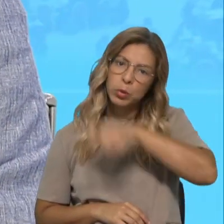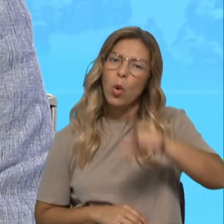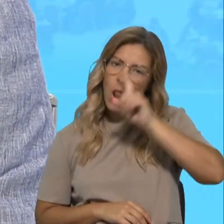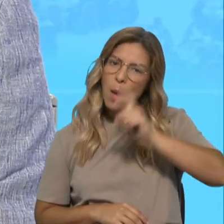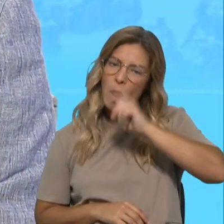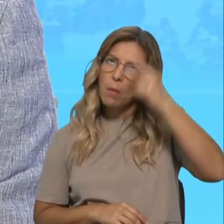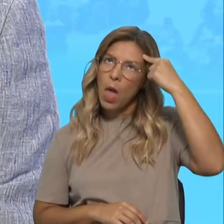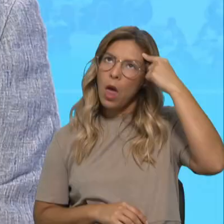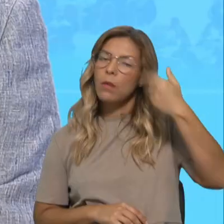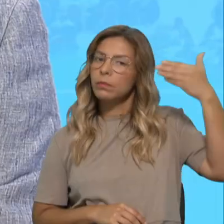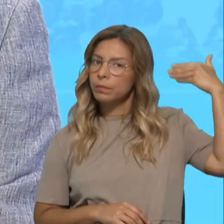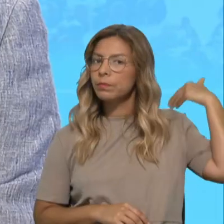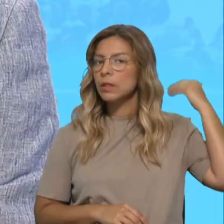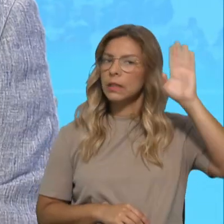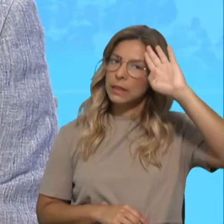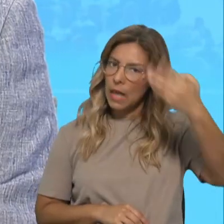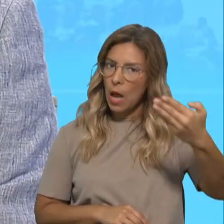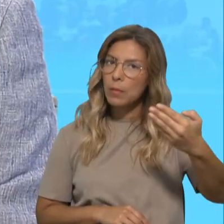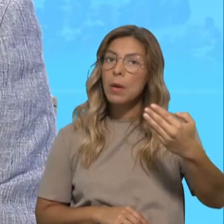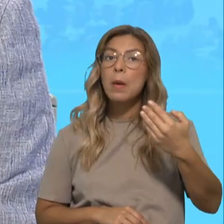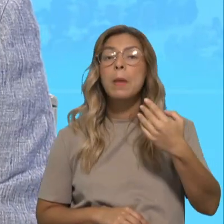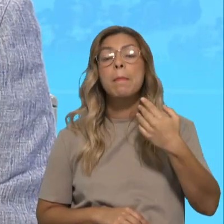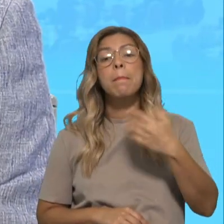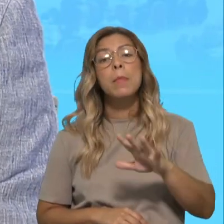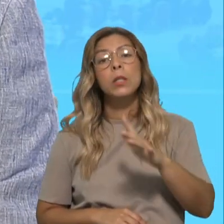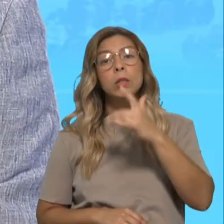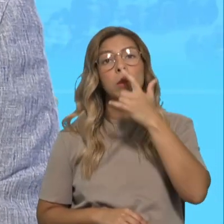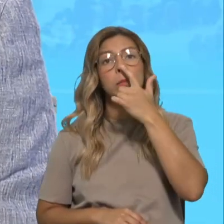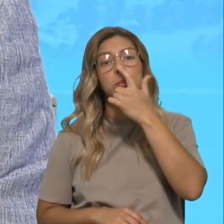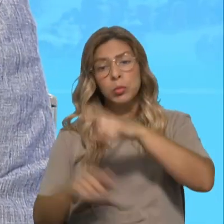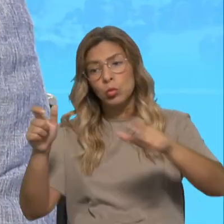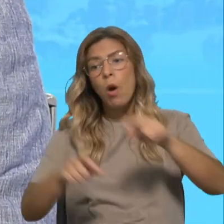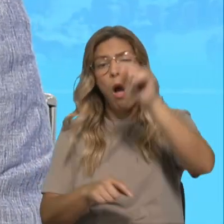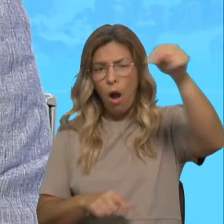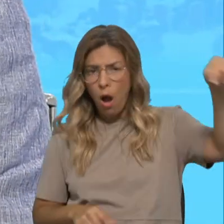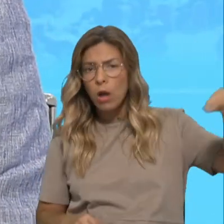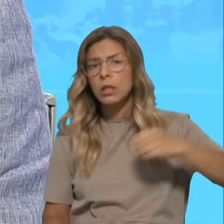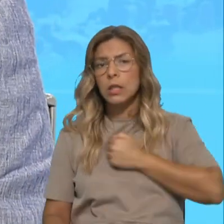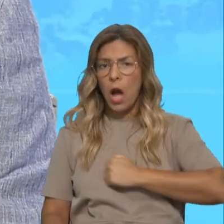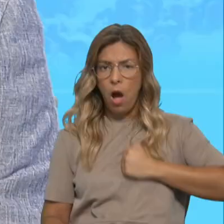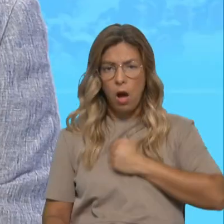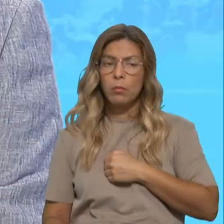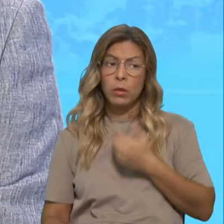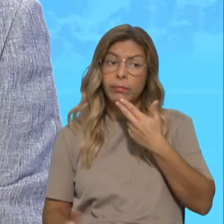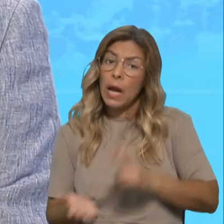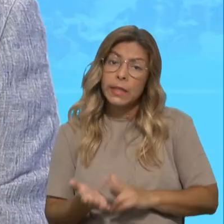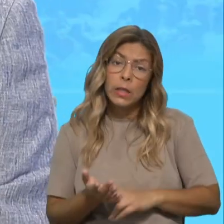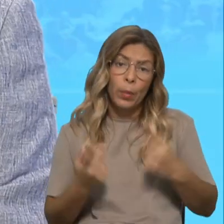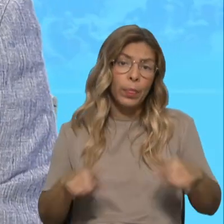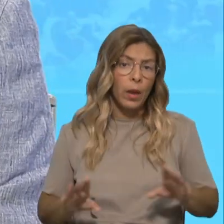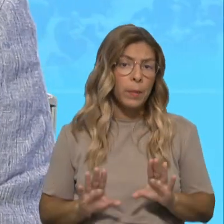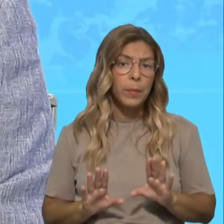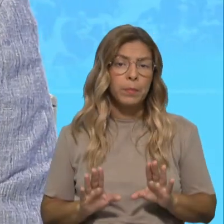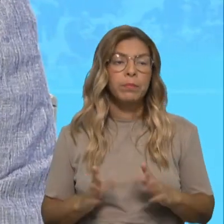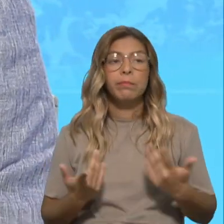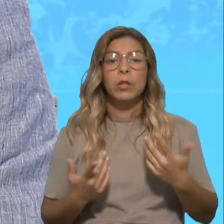é? O que há muita gente zangada, não é? Há muita gente zangada e, infelizmente, com razões para se ter zangado. Isto é também um fenómeno internacional,